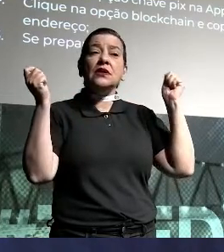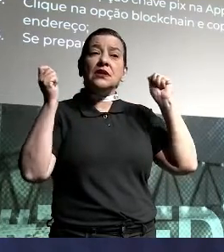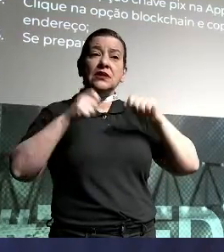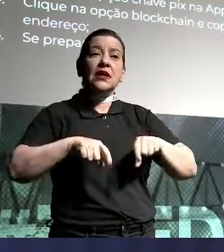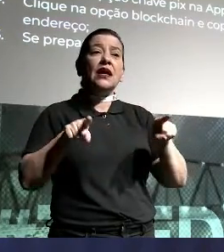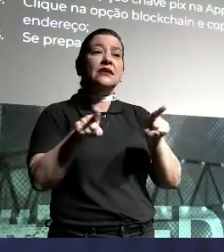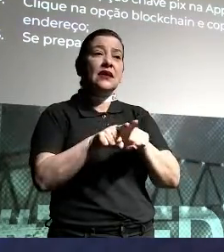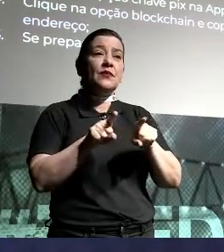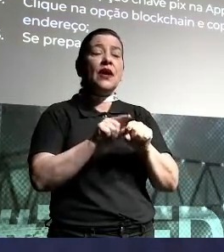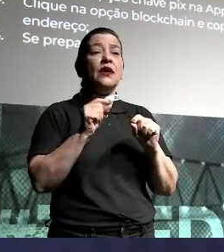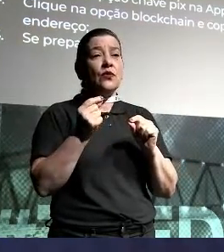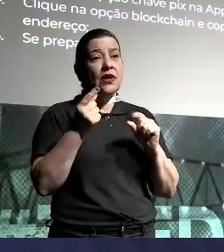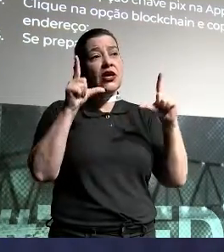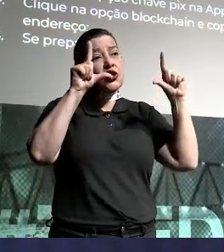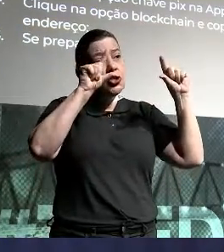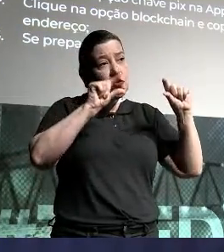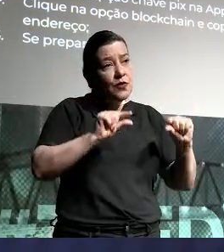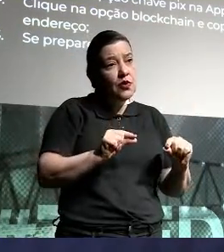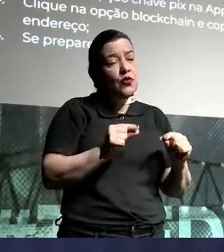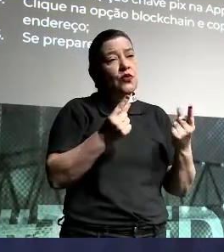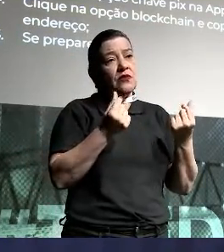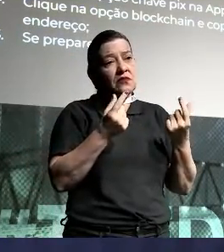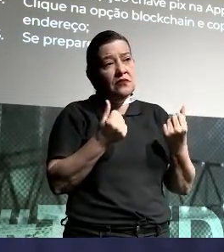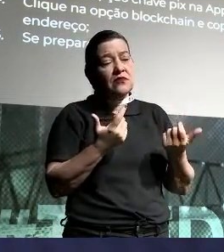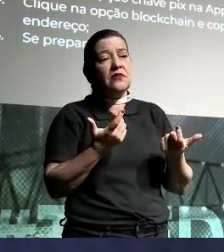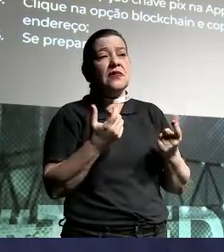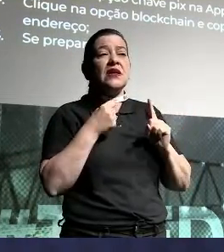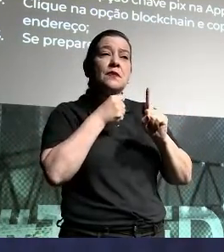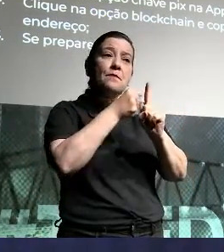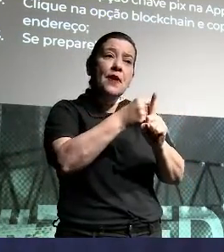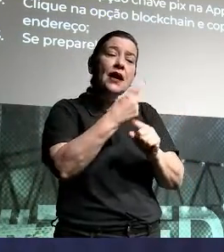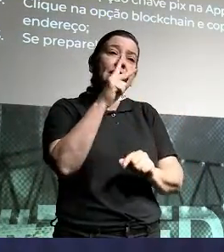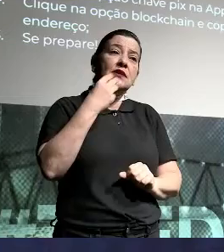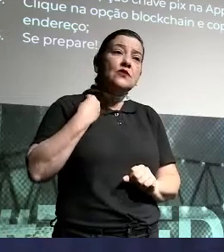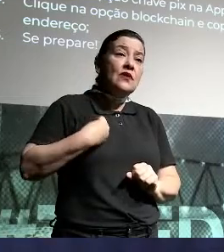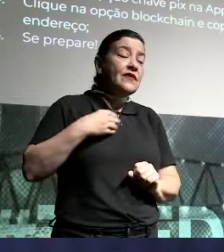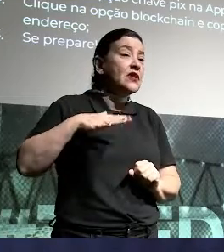inclusive, baratear custo. Então, isso impacta a vida de você, de